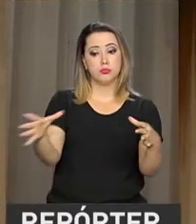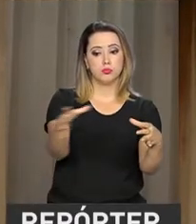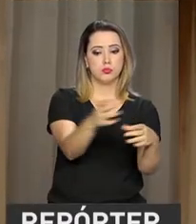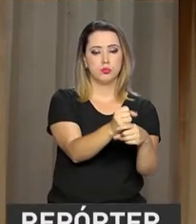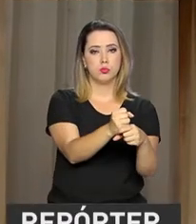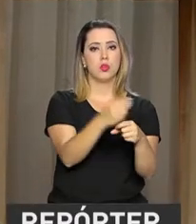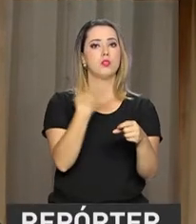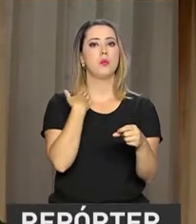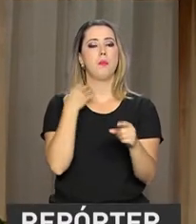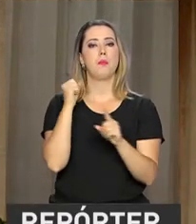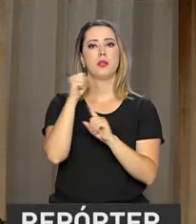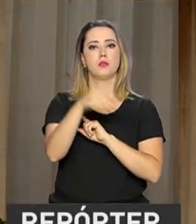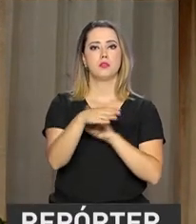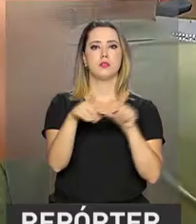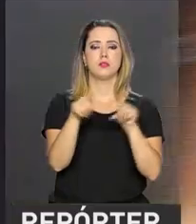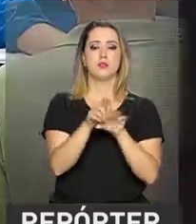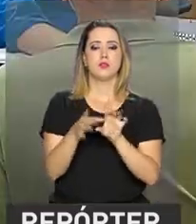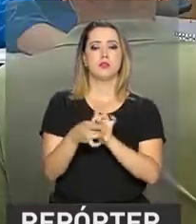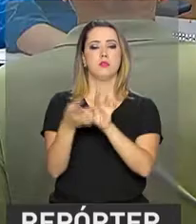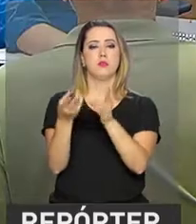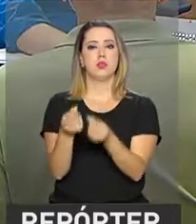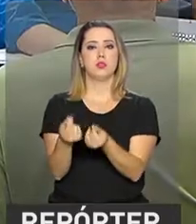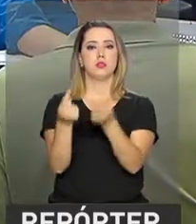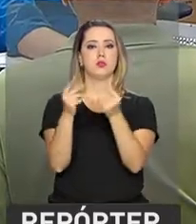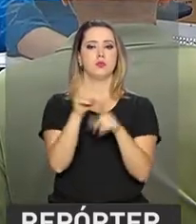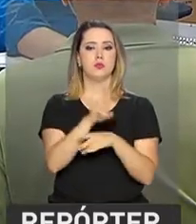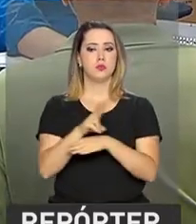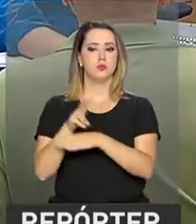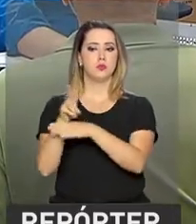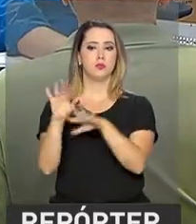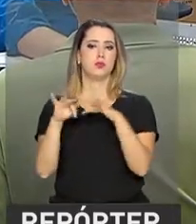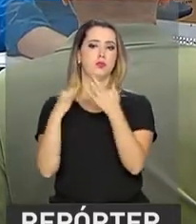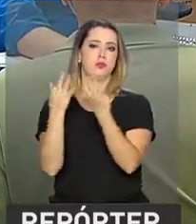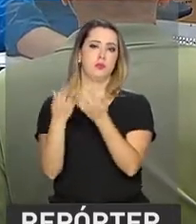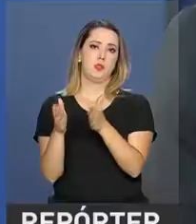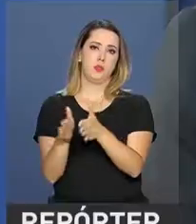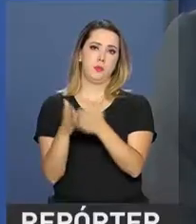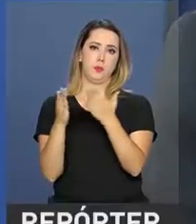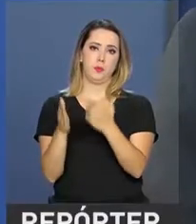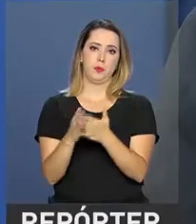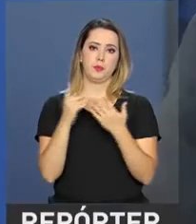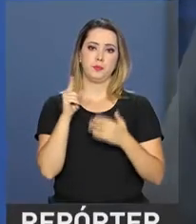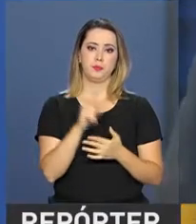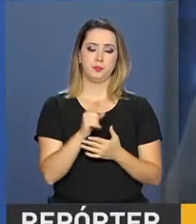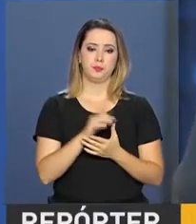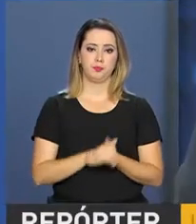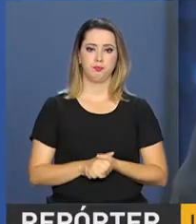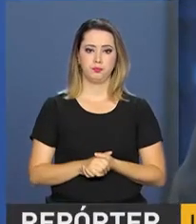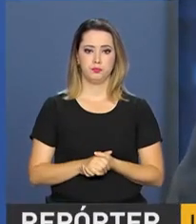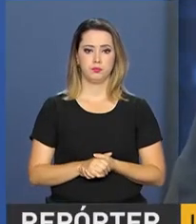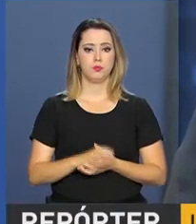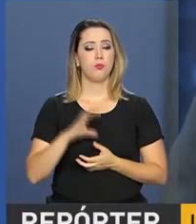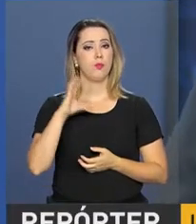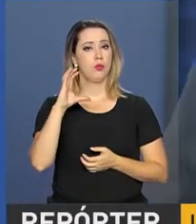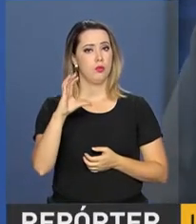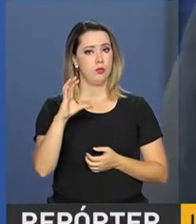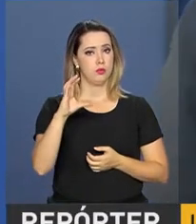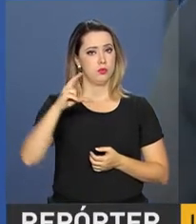banco central liberando dinheiro para o crédito a famílias de baixa renda o conselho monetário nacional